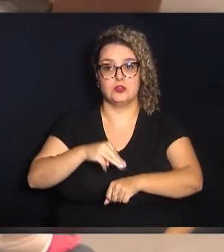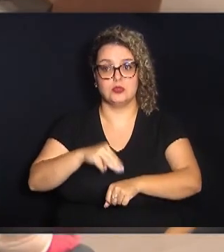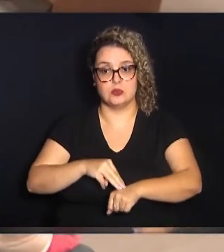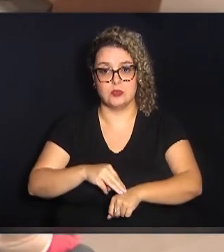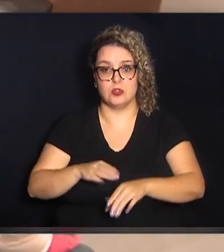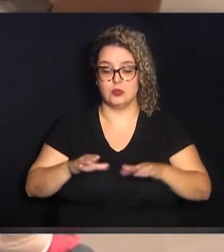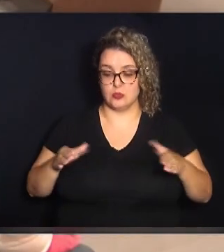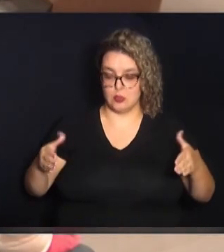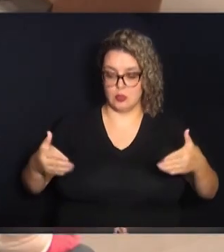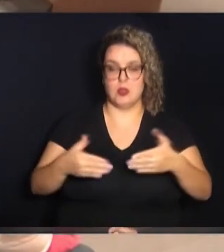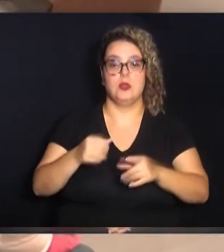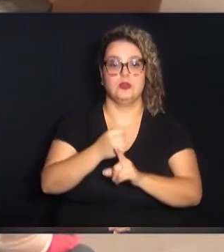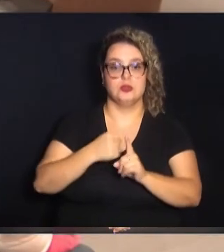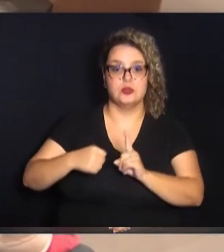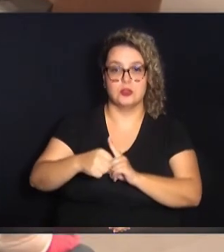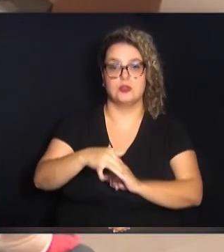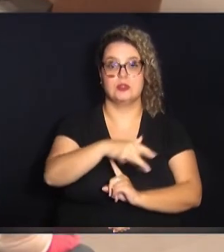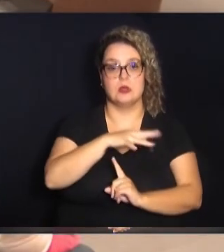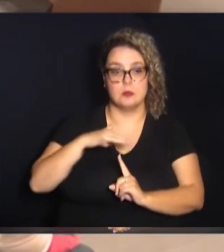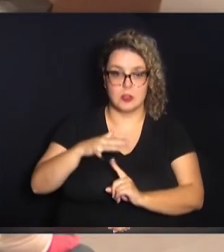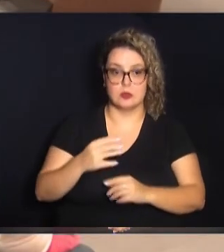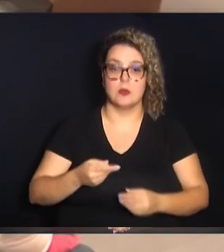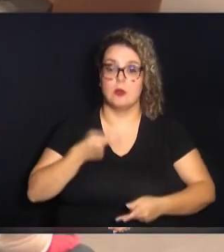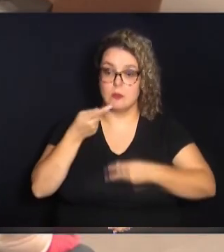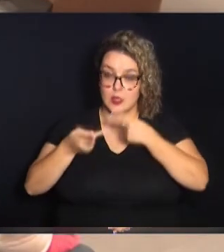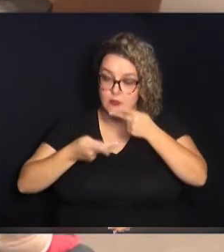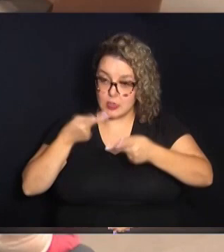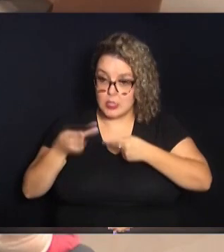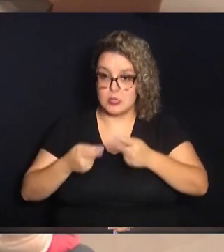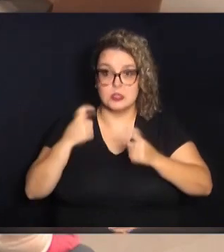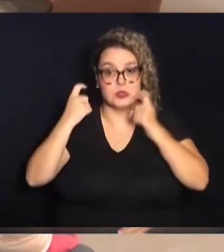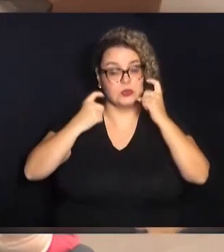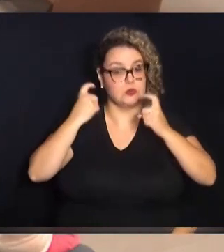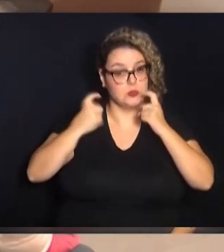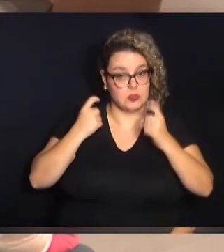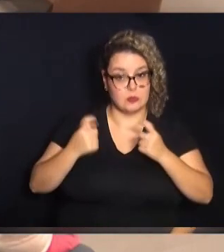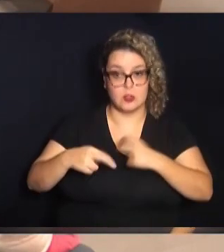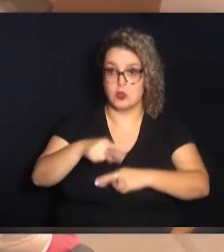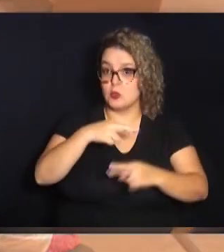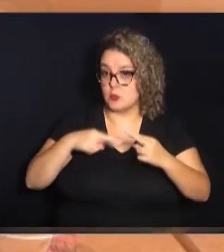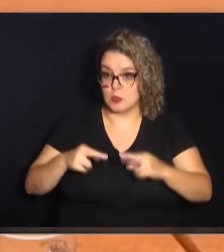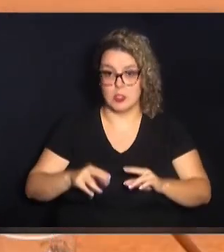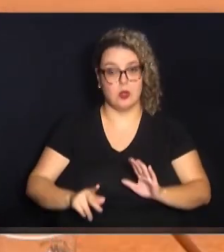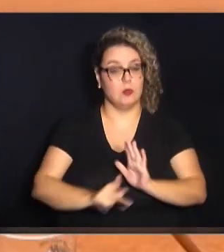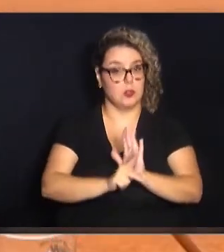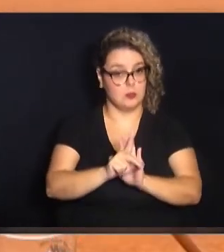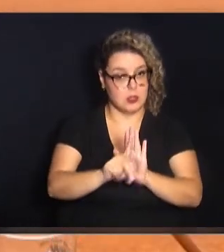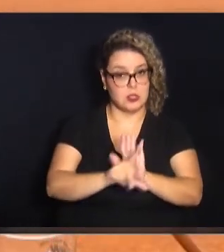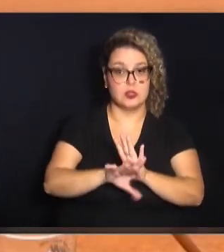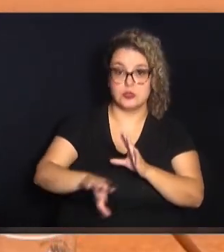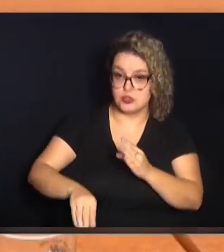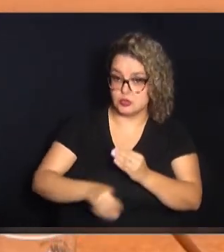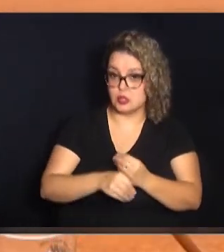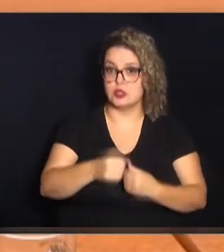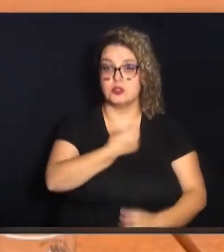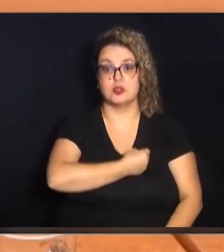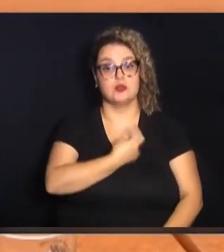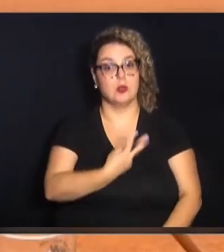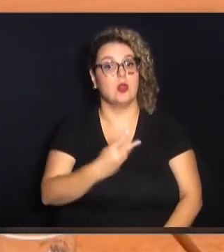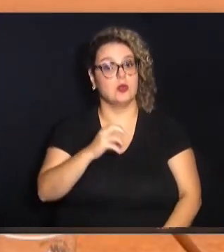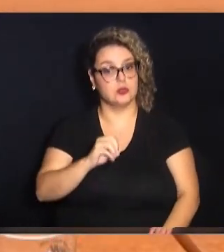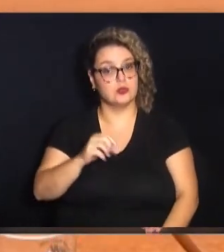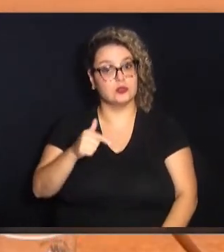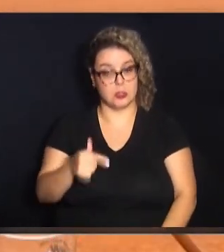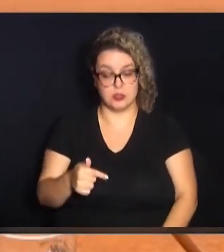integrantes do fórum socioambiental trouxeram as preocupações em relação ao projeto de lei complementar de